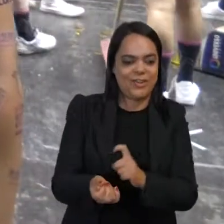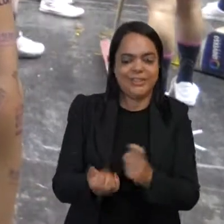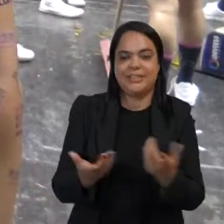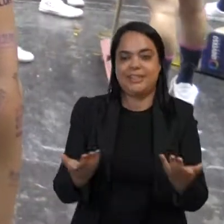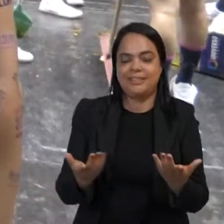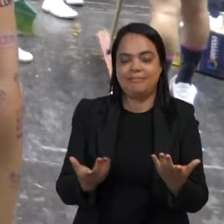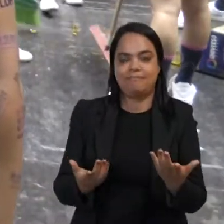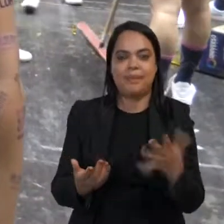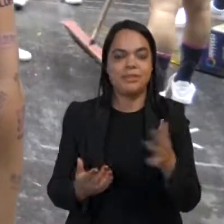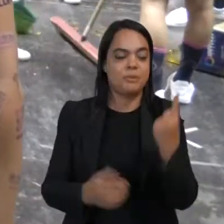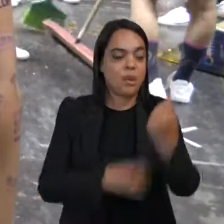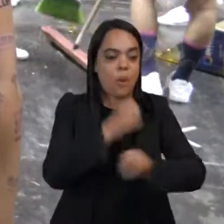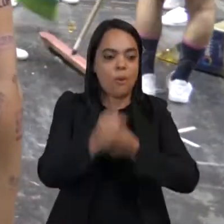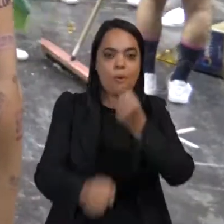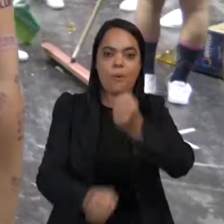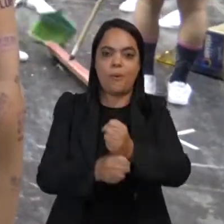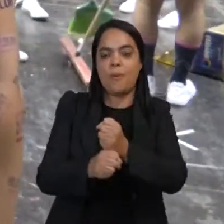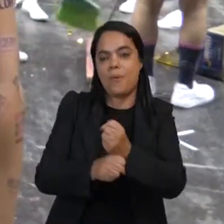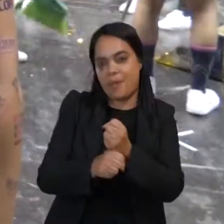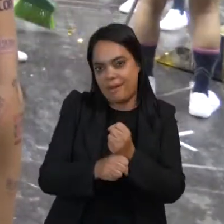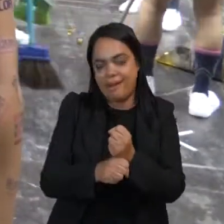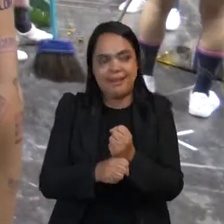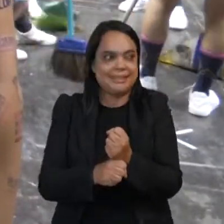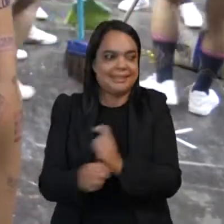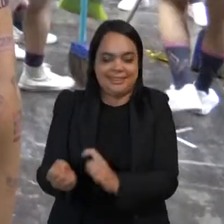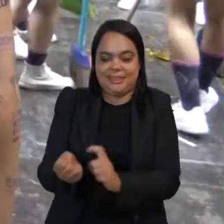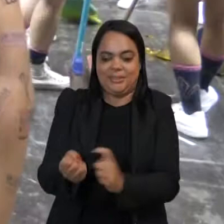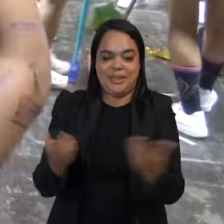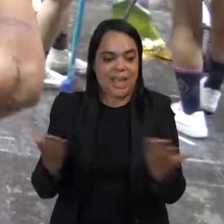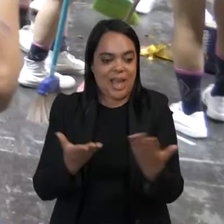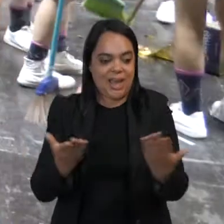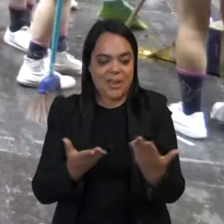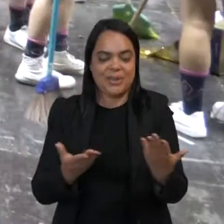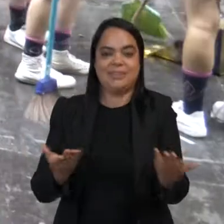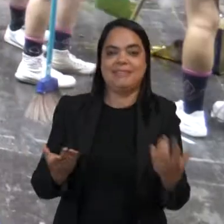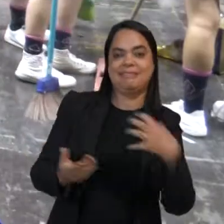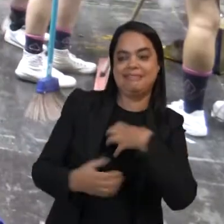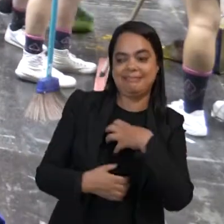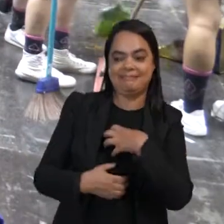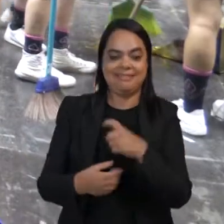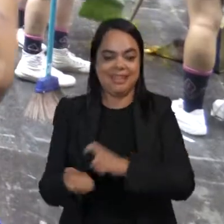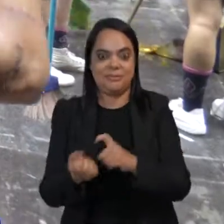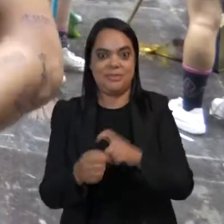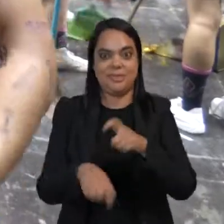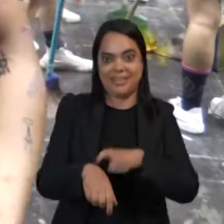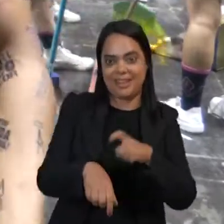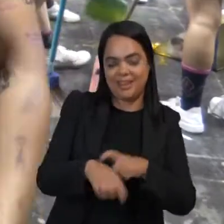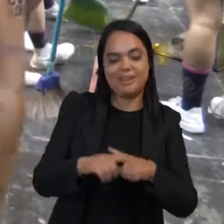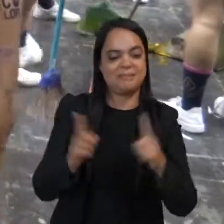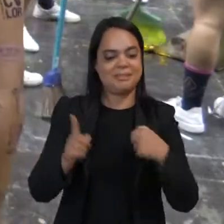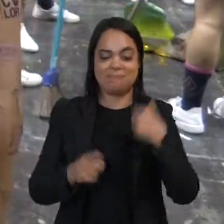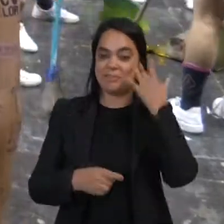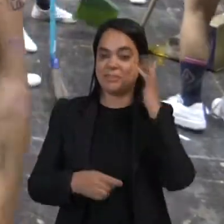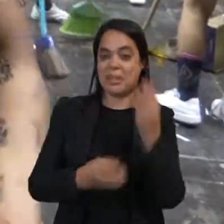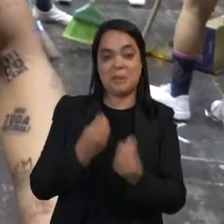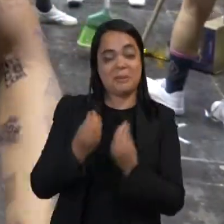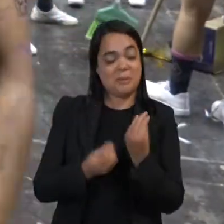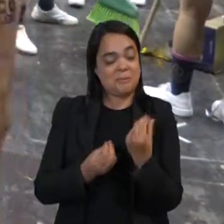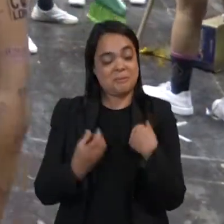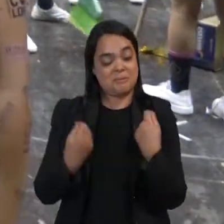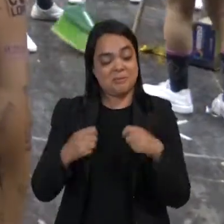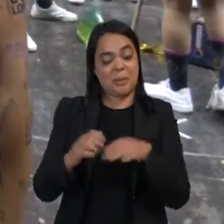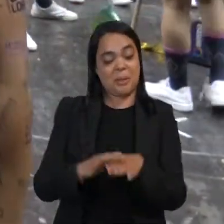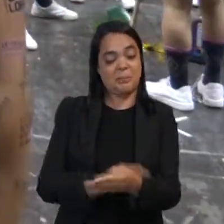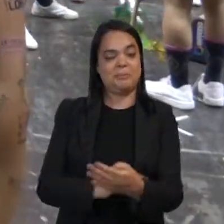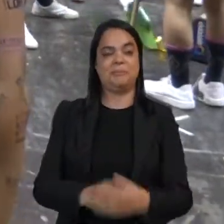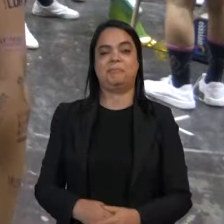eu tô mais ou menos um ano, né? Tenso aí, chegou um momento, eu fiquei muito nervoso, mas não sei saber qual é a sensação ainda não, tem que digerir